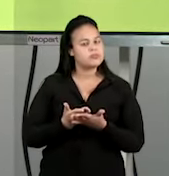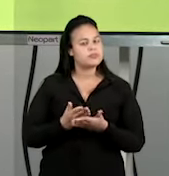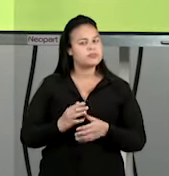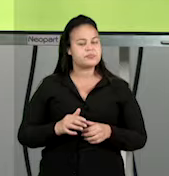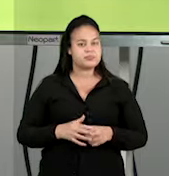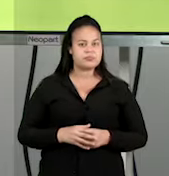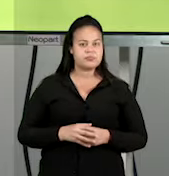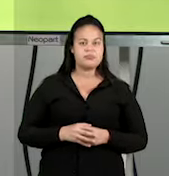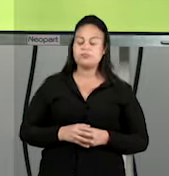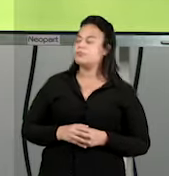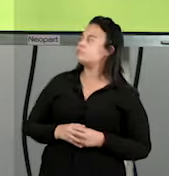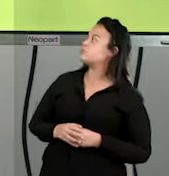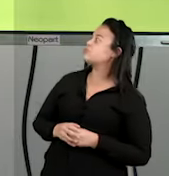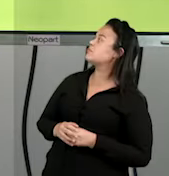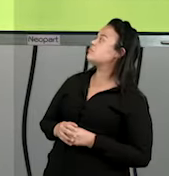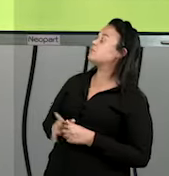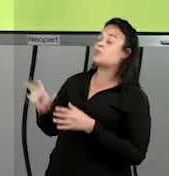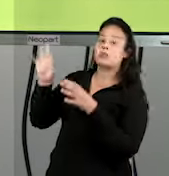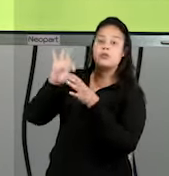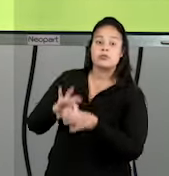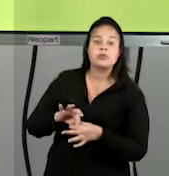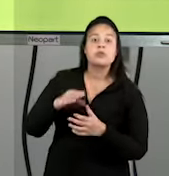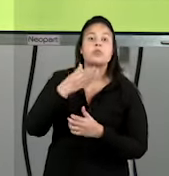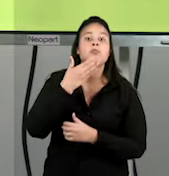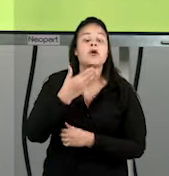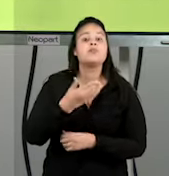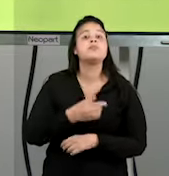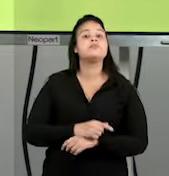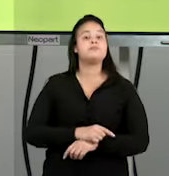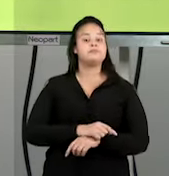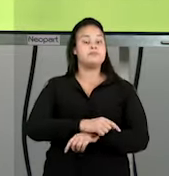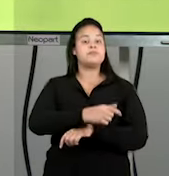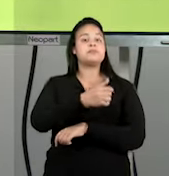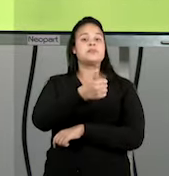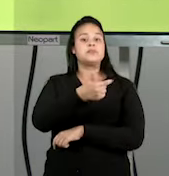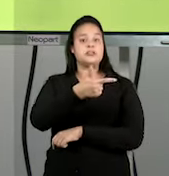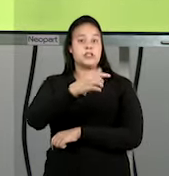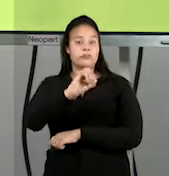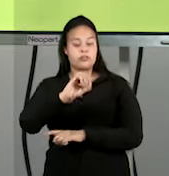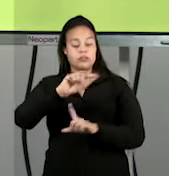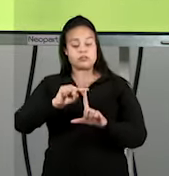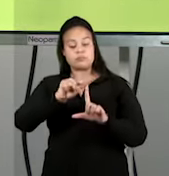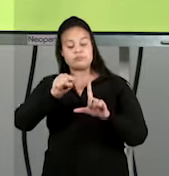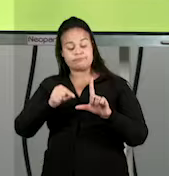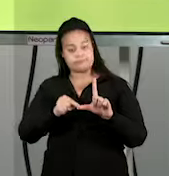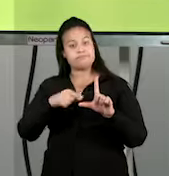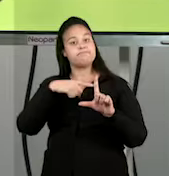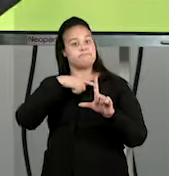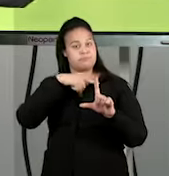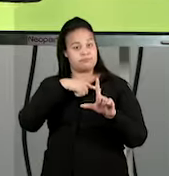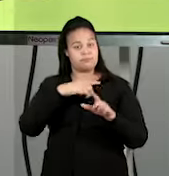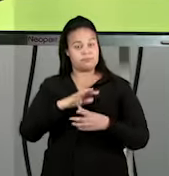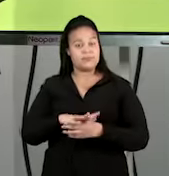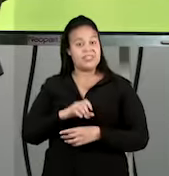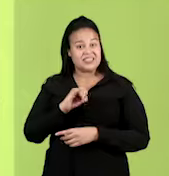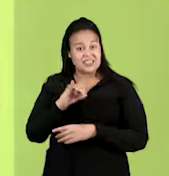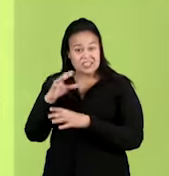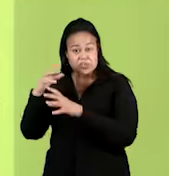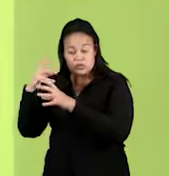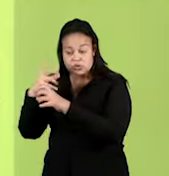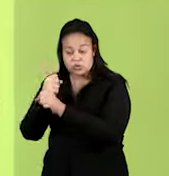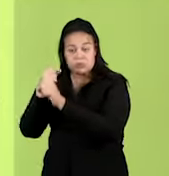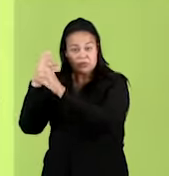que no caso mede 120 graus. Então, se eu somar todos esses